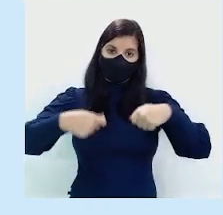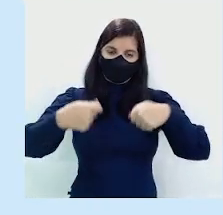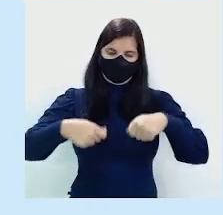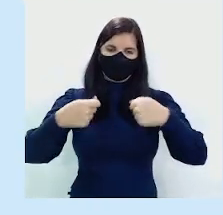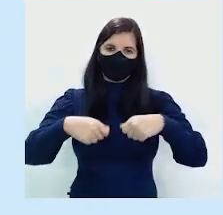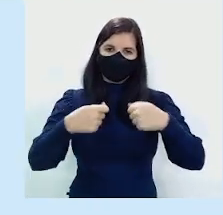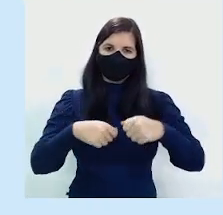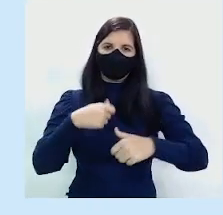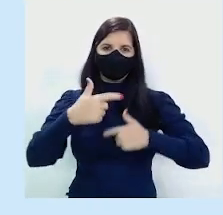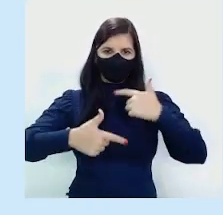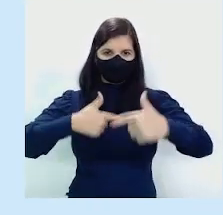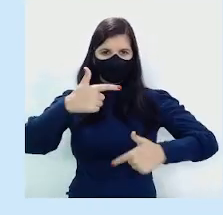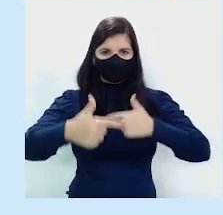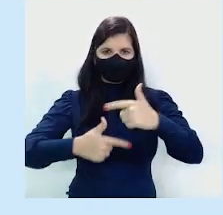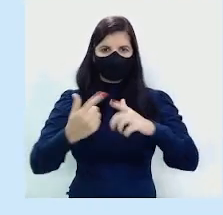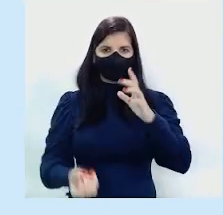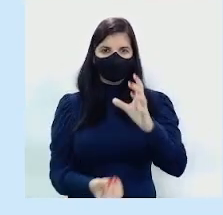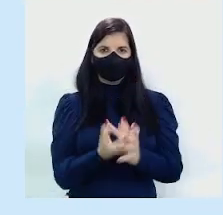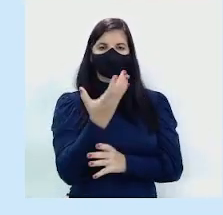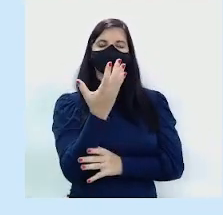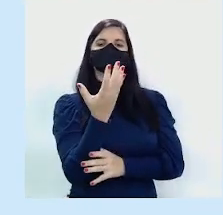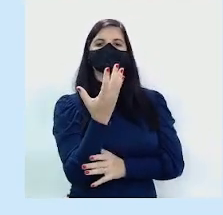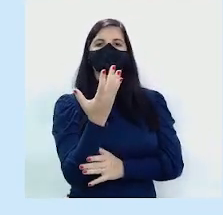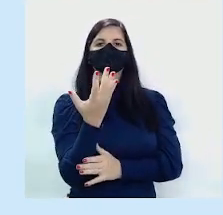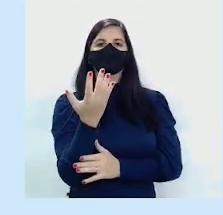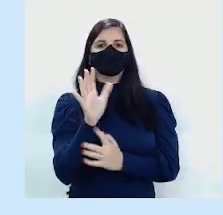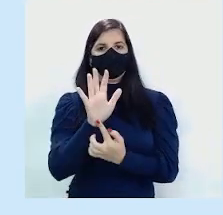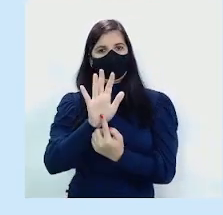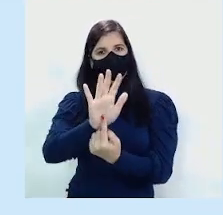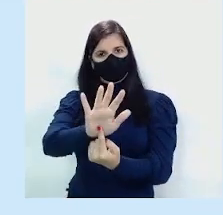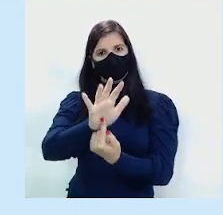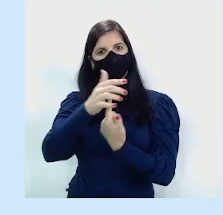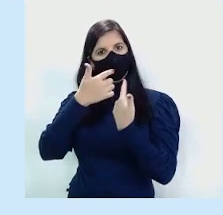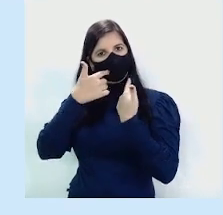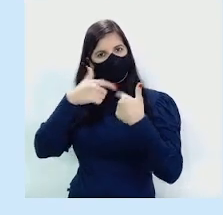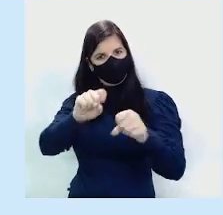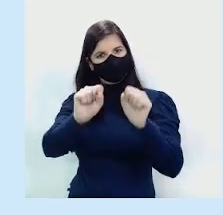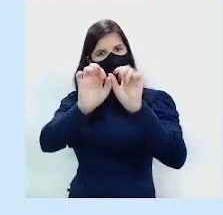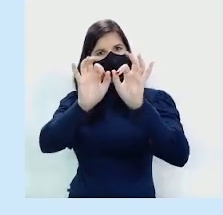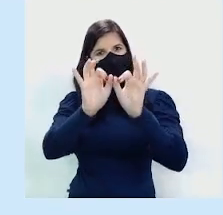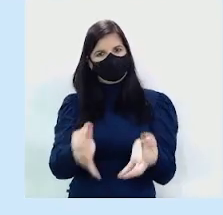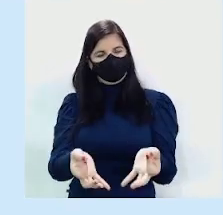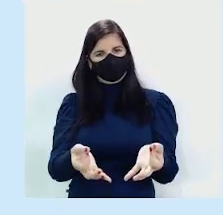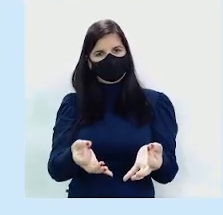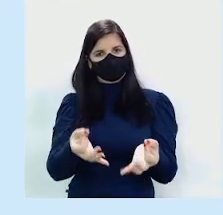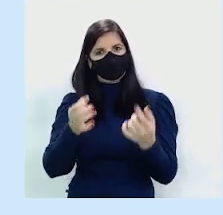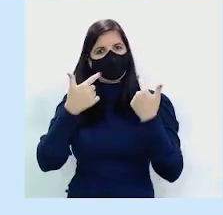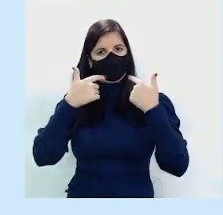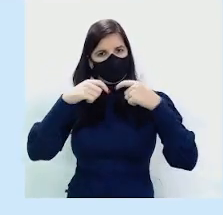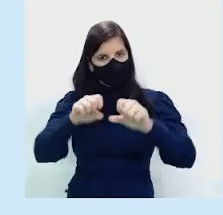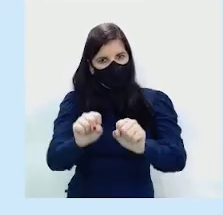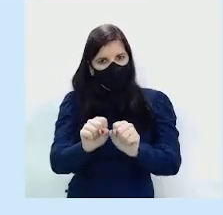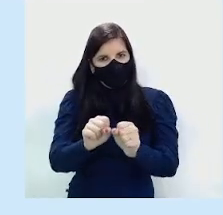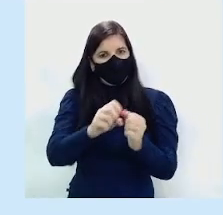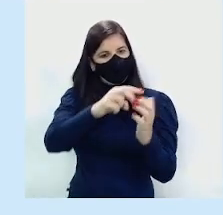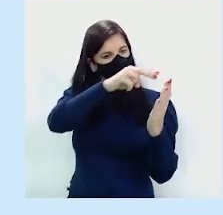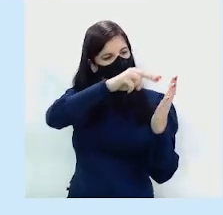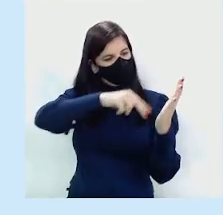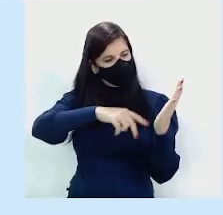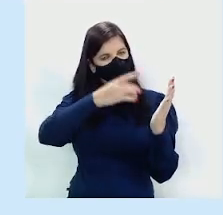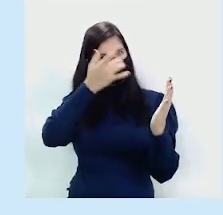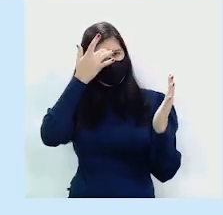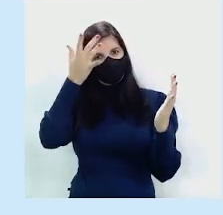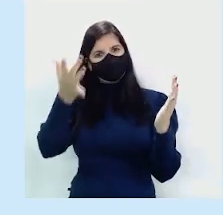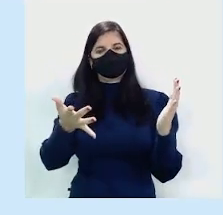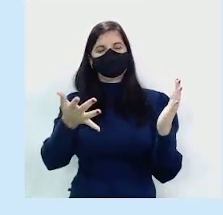ser trabalhado, construído, apresentando uma linguagem simples, uma linguagem didática. Sabe